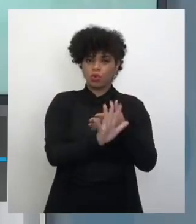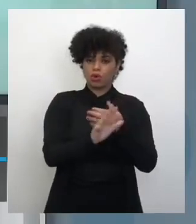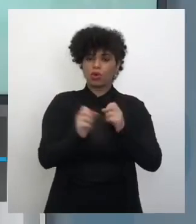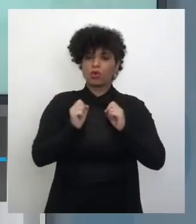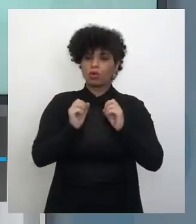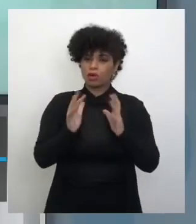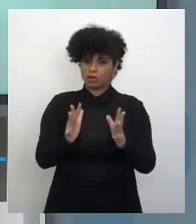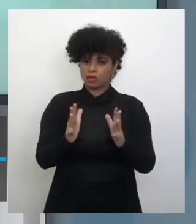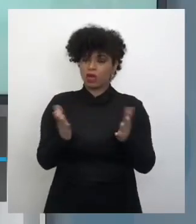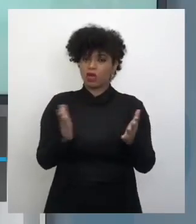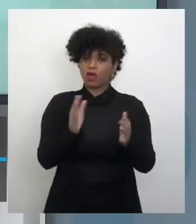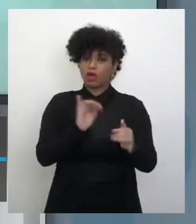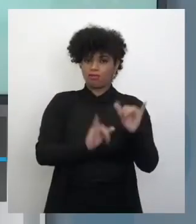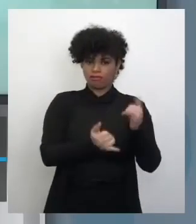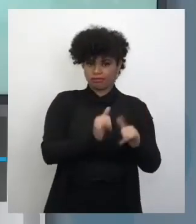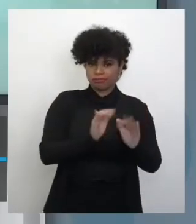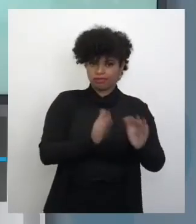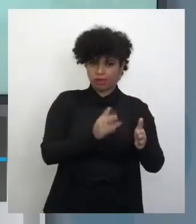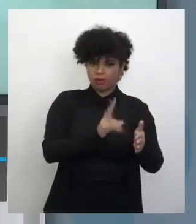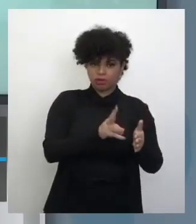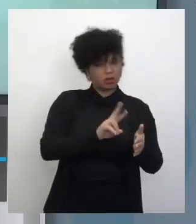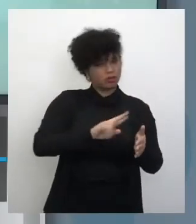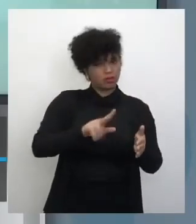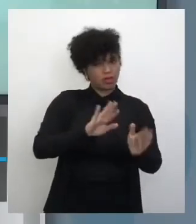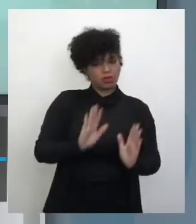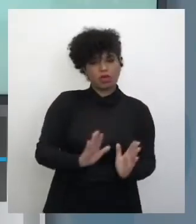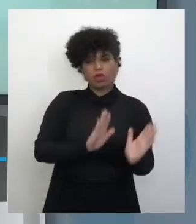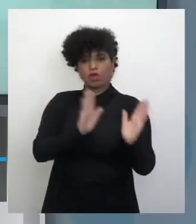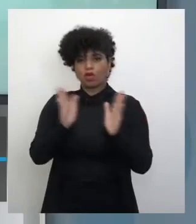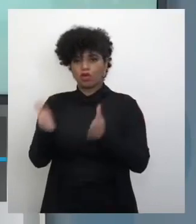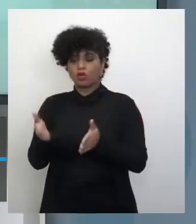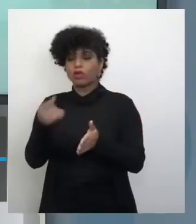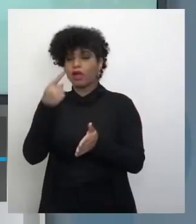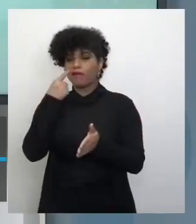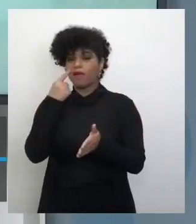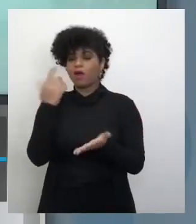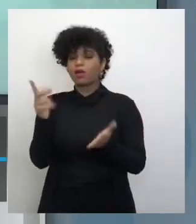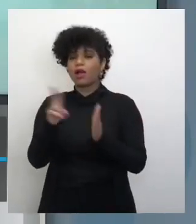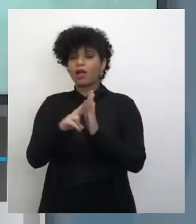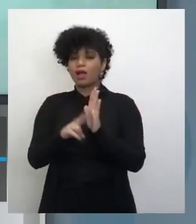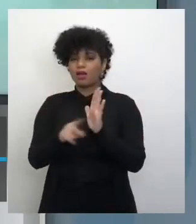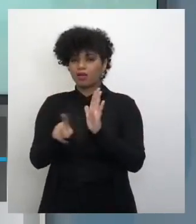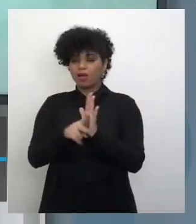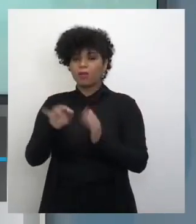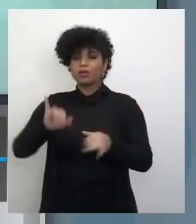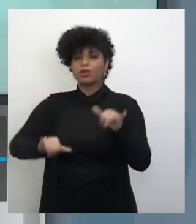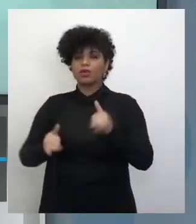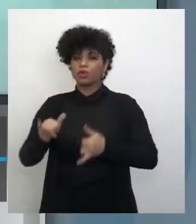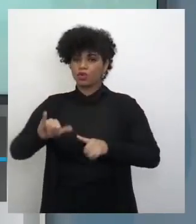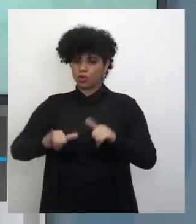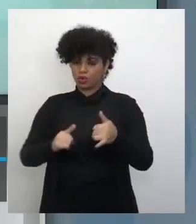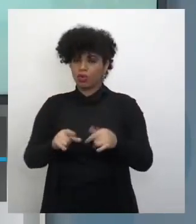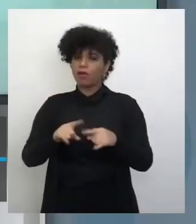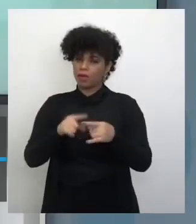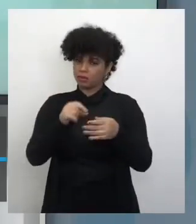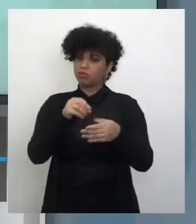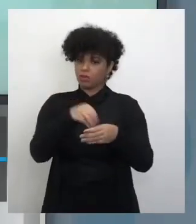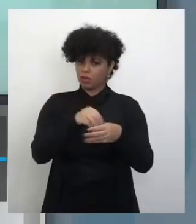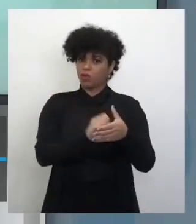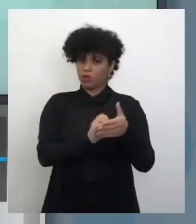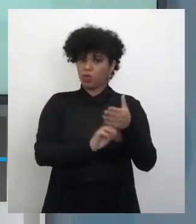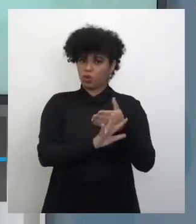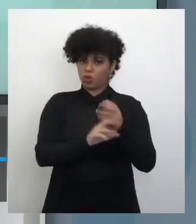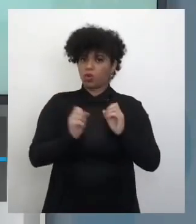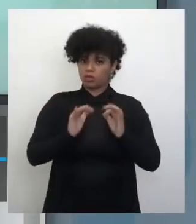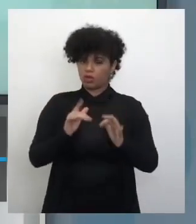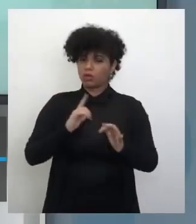do foco energia para regras químicas, mas ele está dentro do Currículo em Ação para a gente